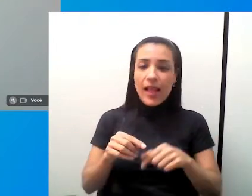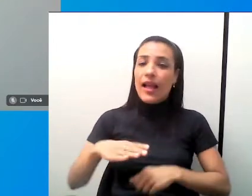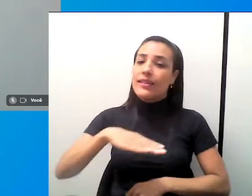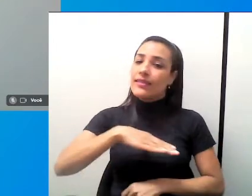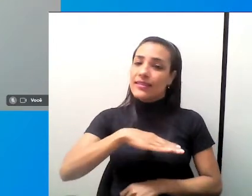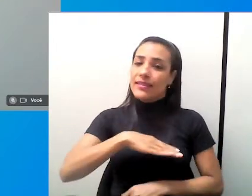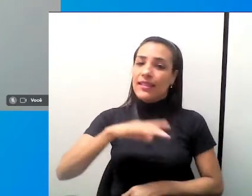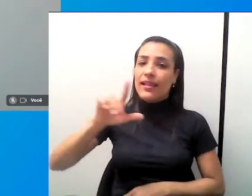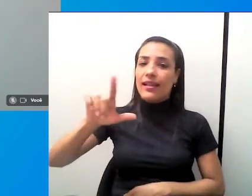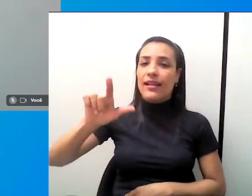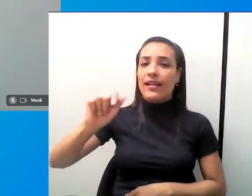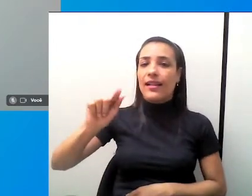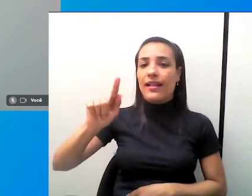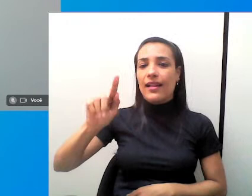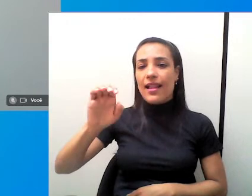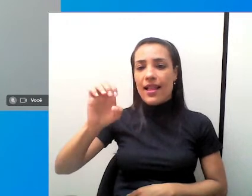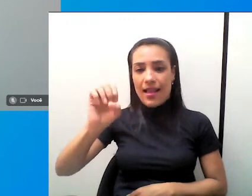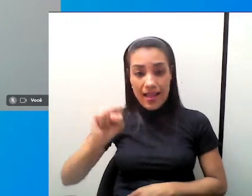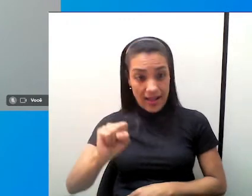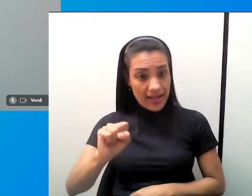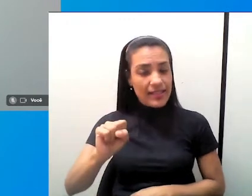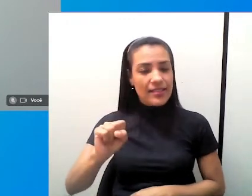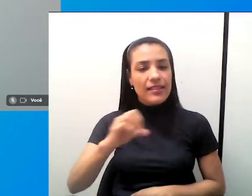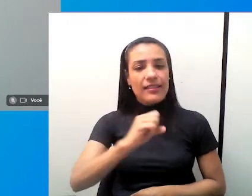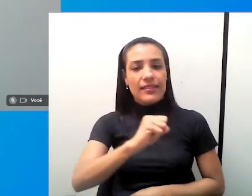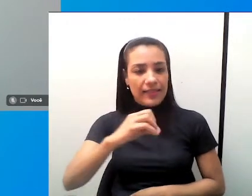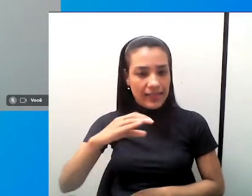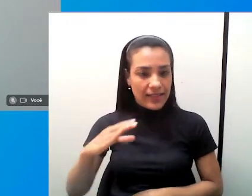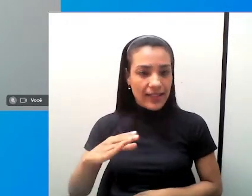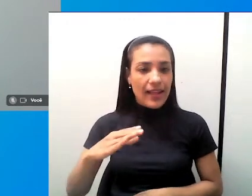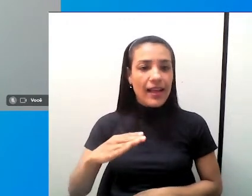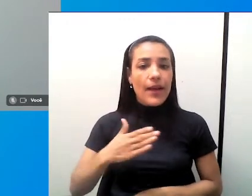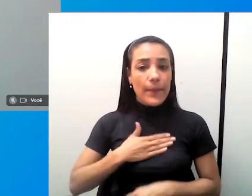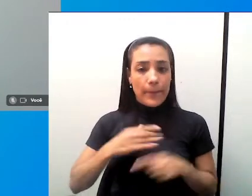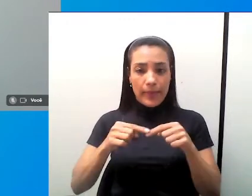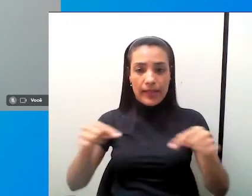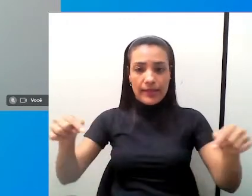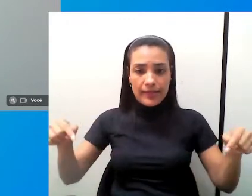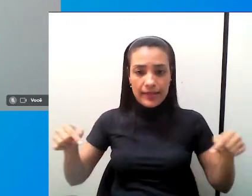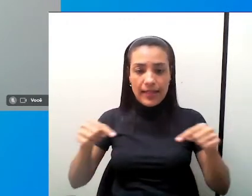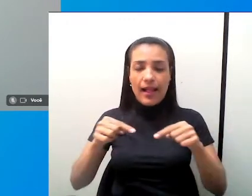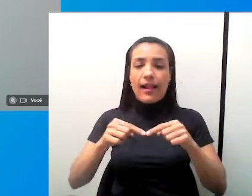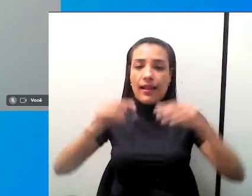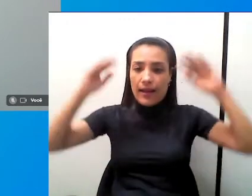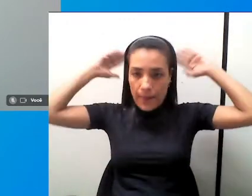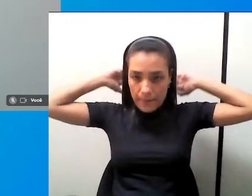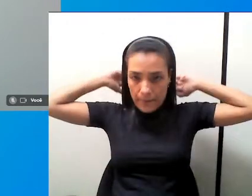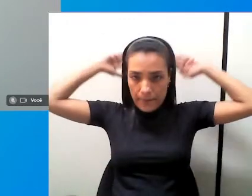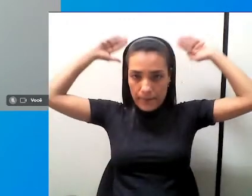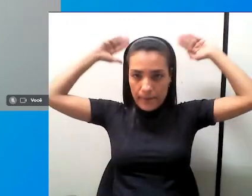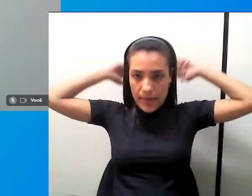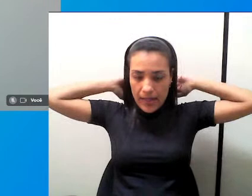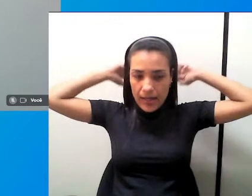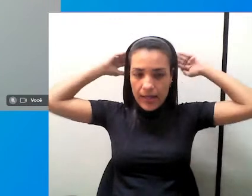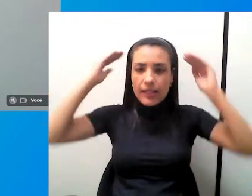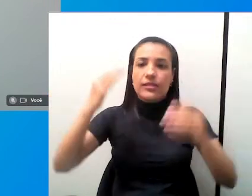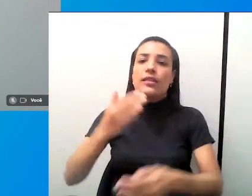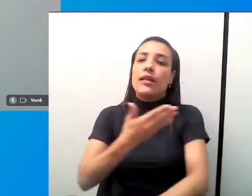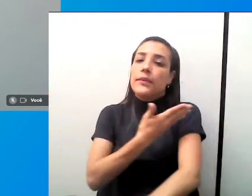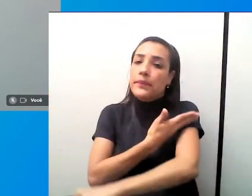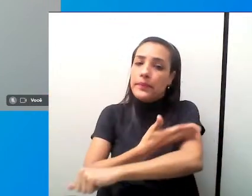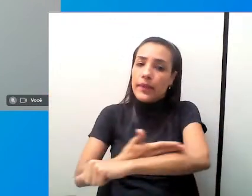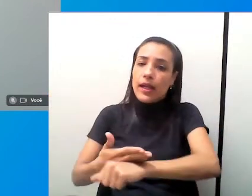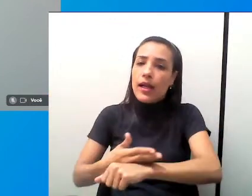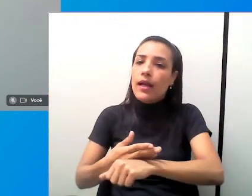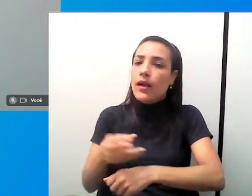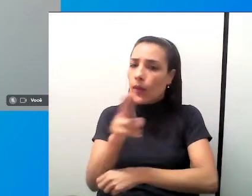de Santa Catarina, Serra Catarinense. A minha sala tem um fundo branco e eu estou usando um óculos preto e uma